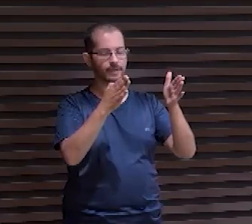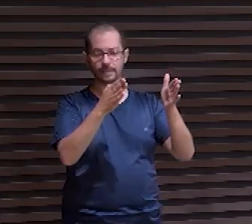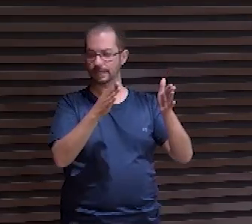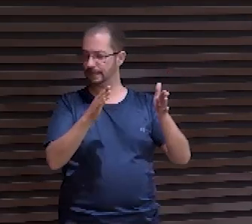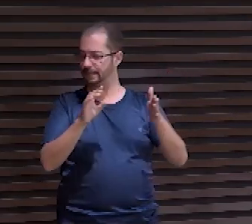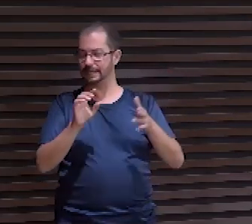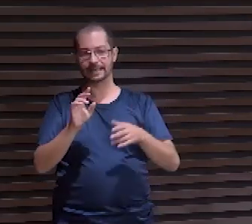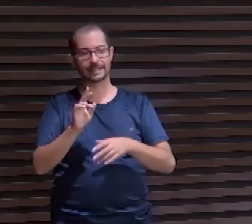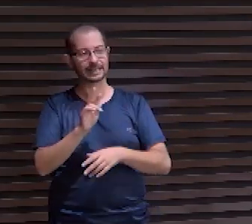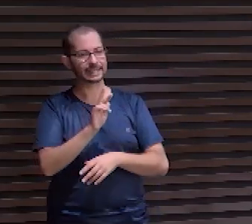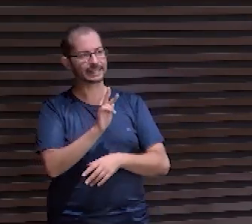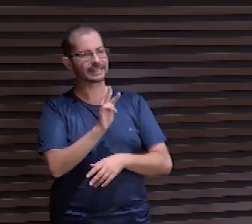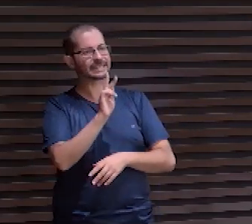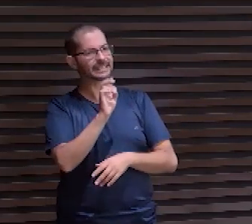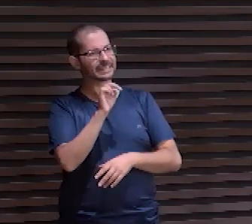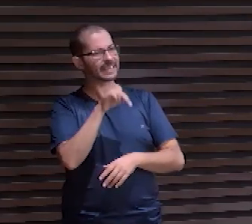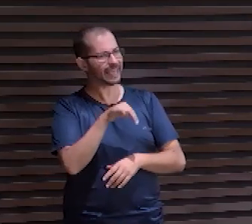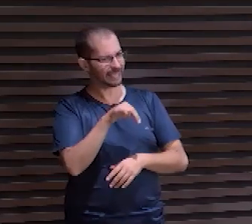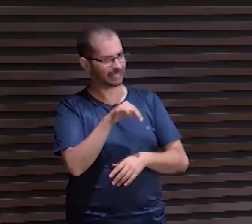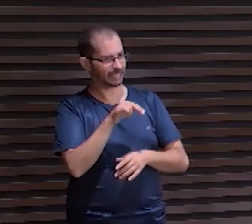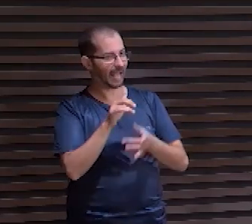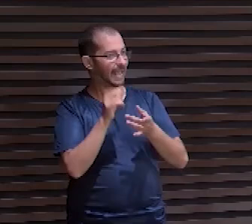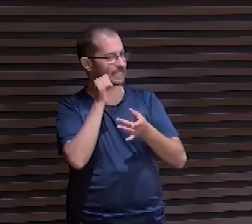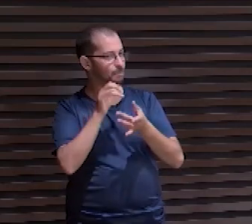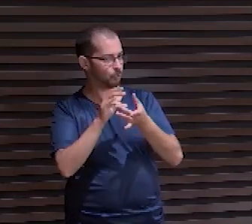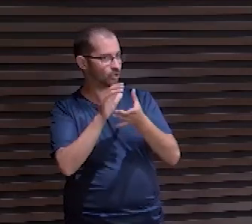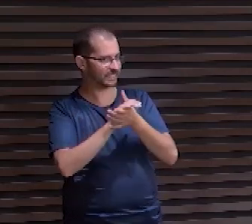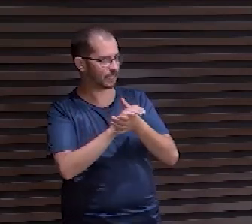vem? Perguntou Bárbara.